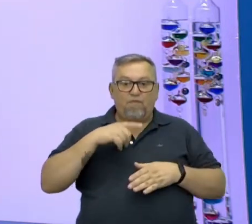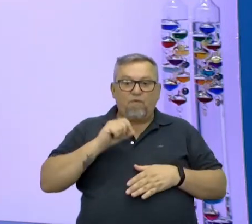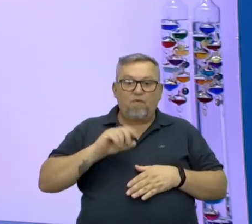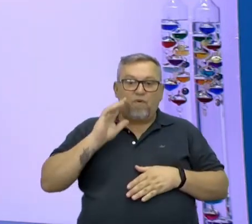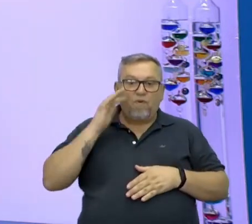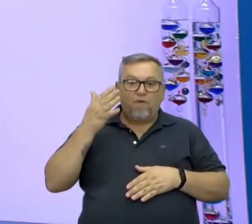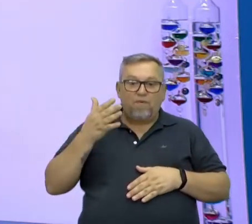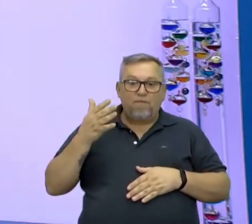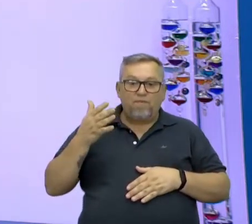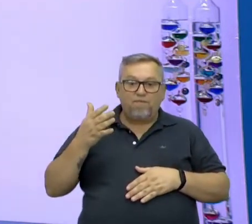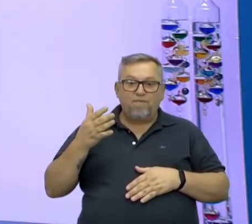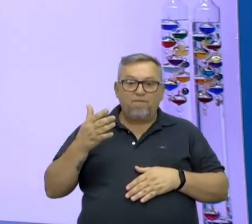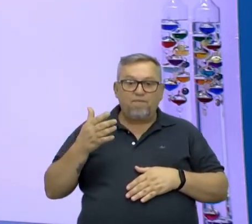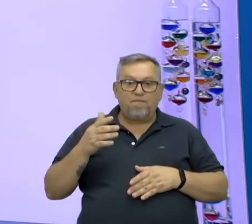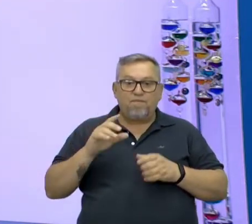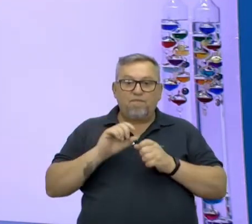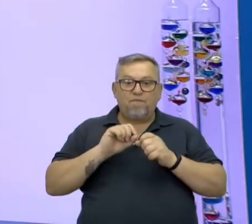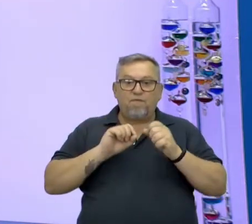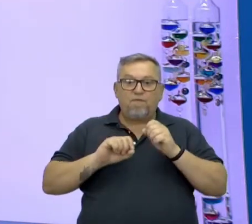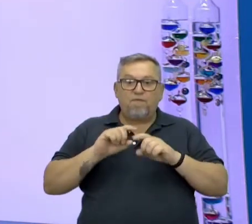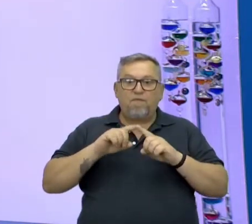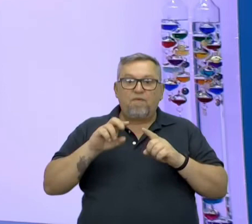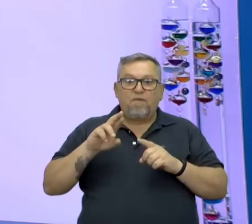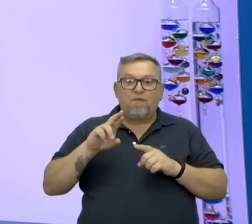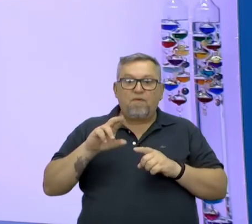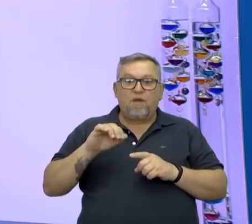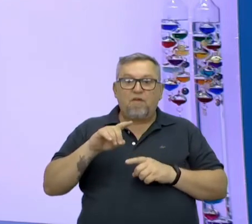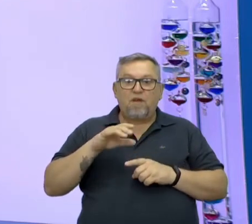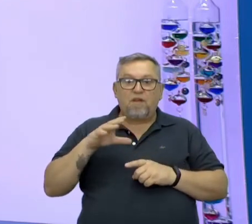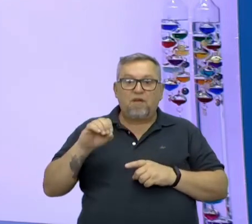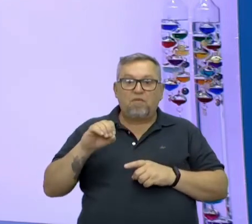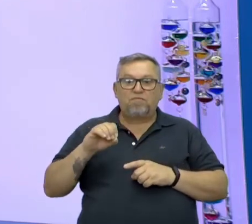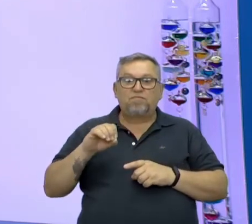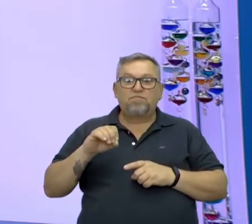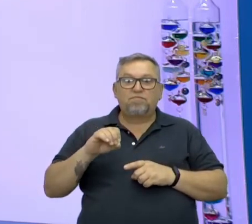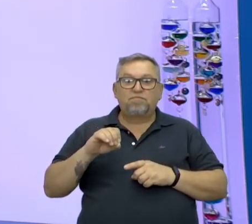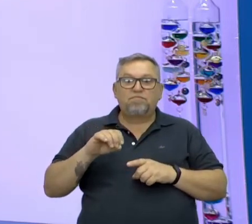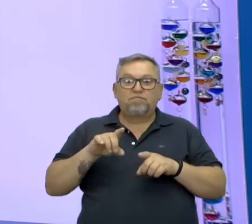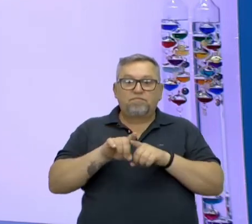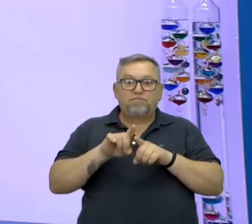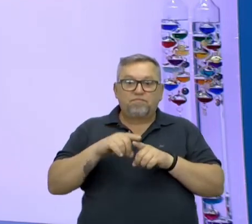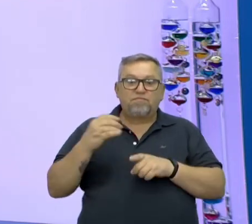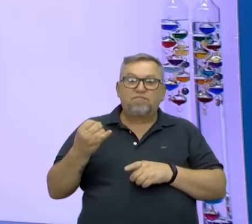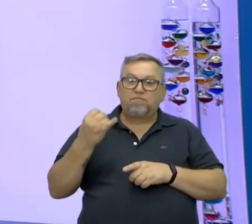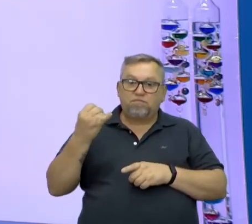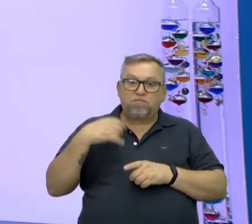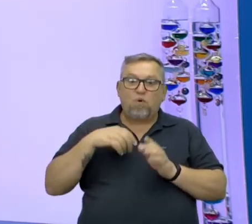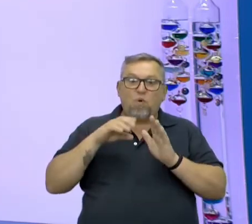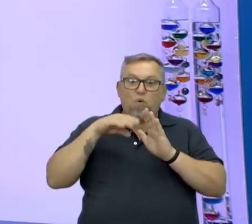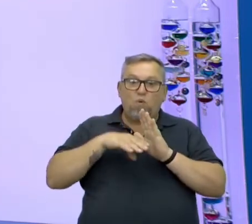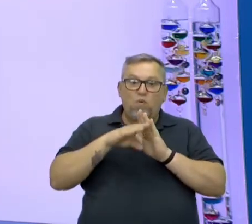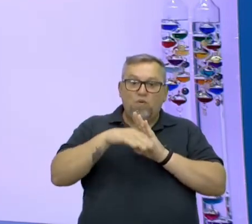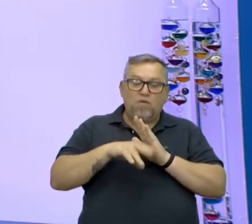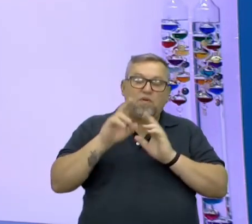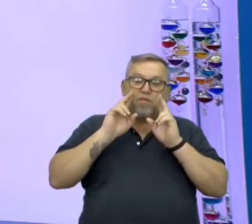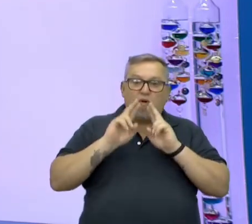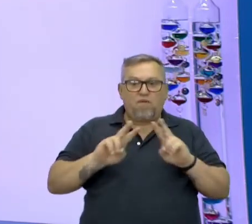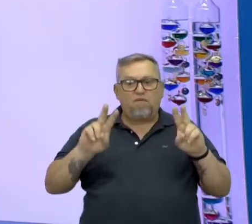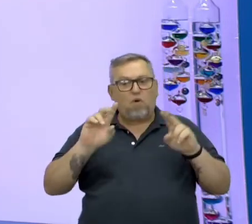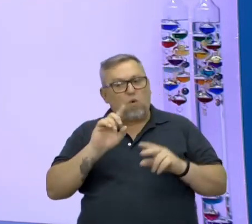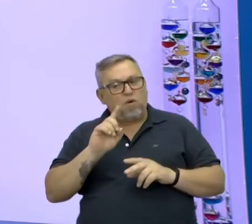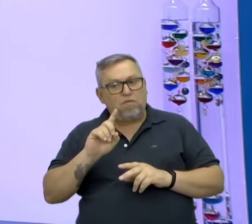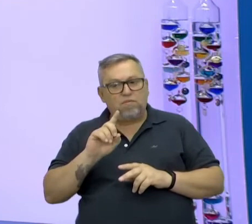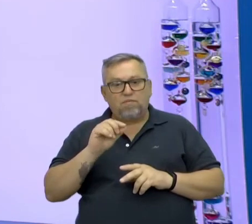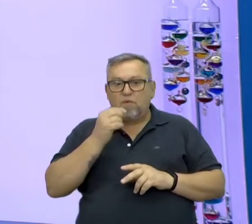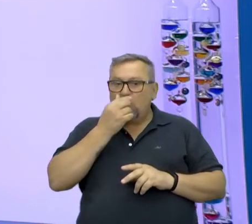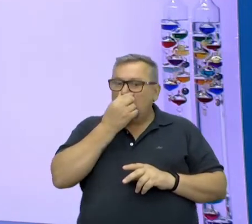está esse corpo, ele emite um certo tipo de radiação, de tal comprimento de onda, que pode ser visível ou não.